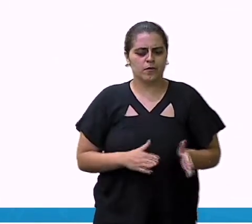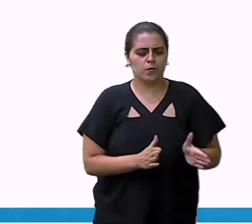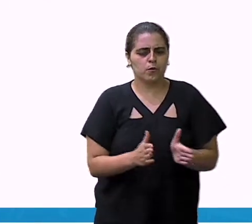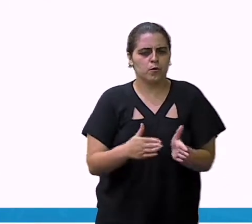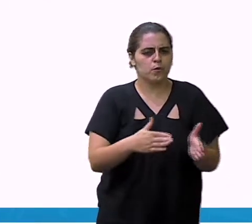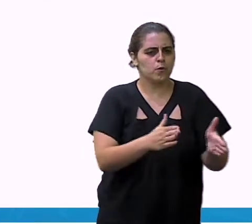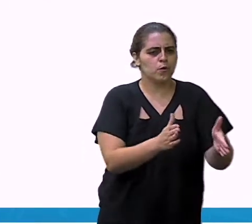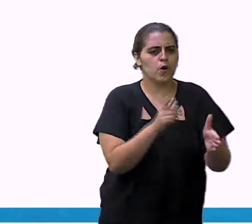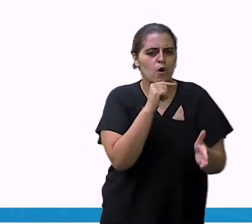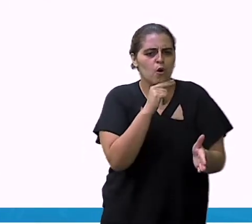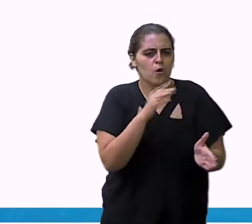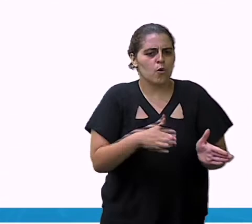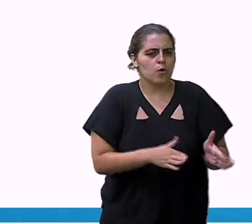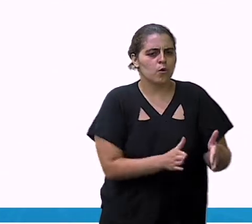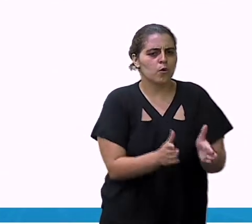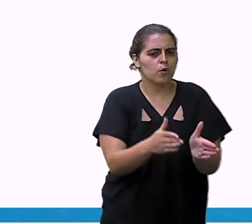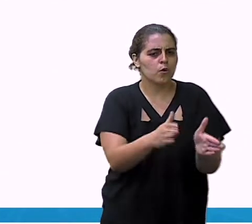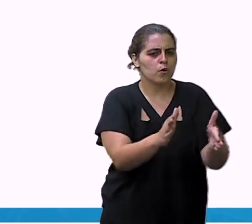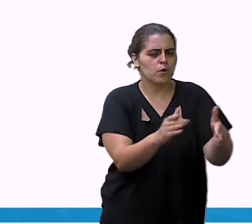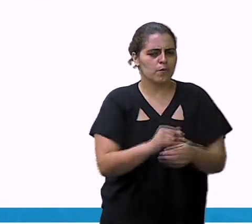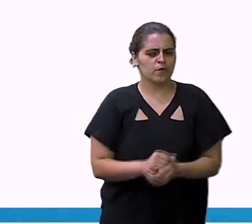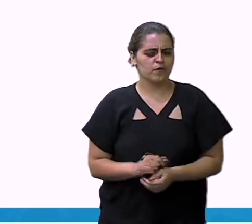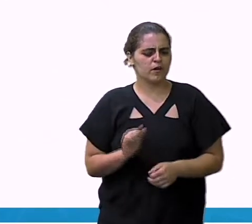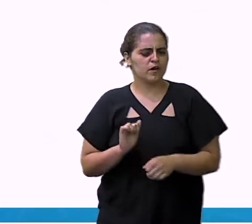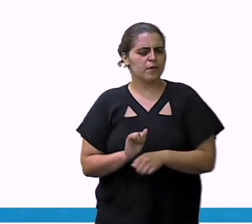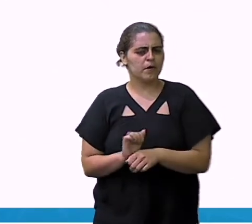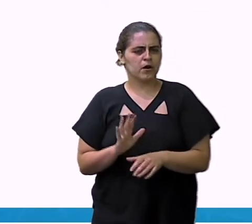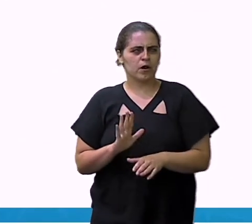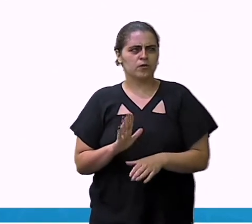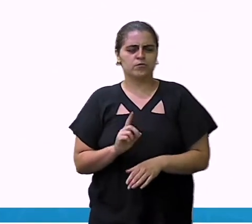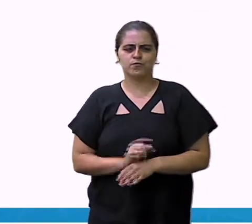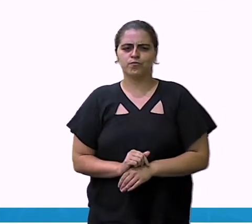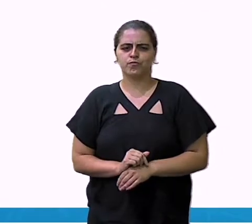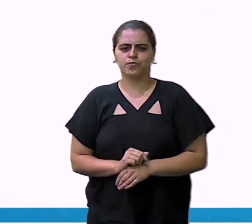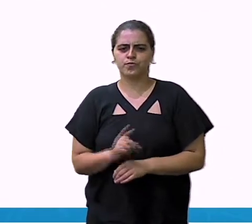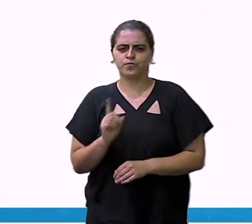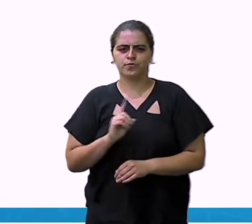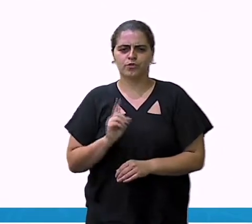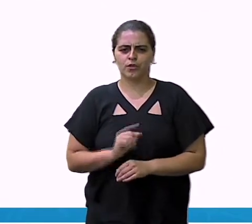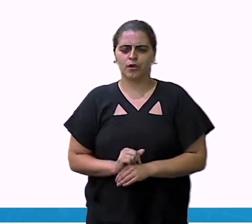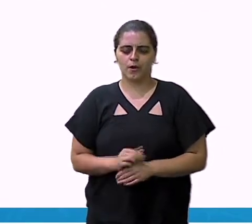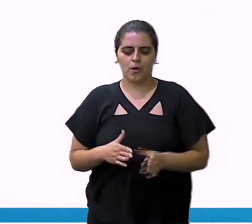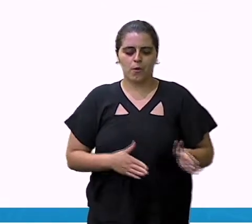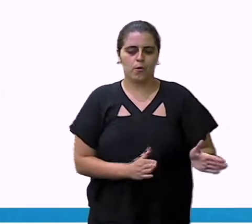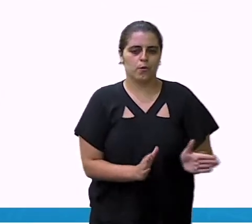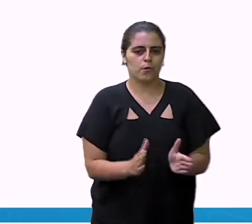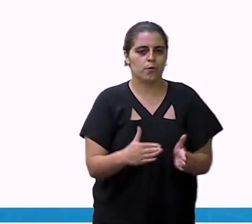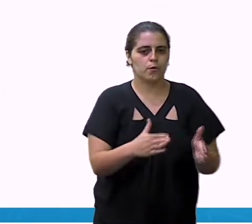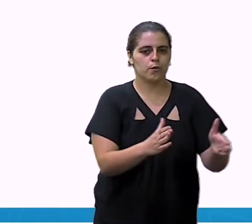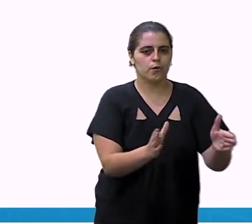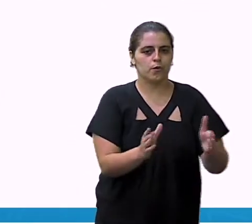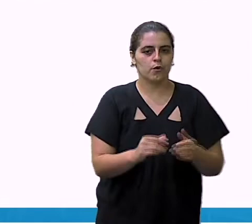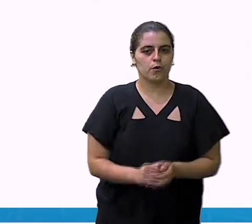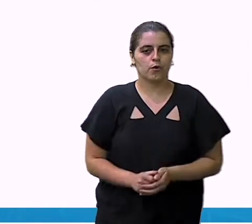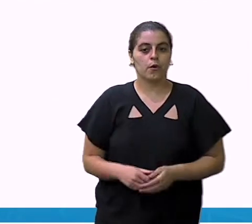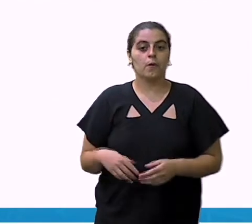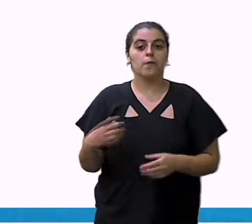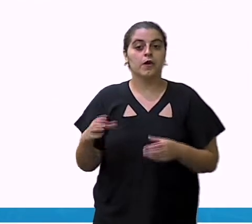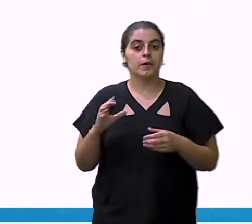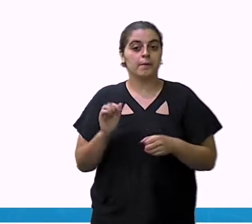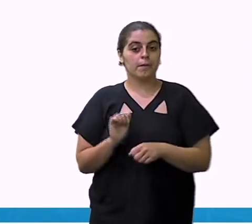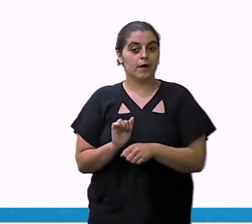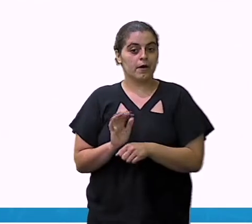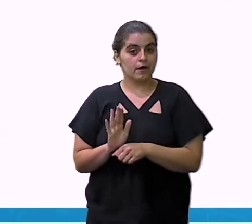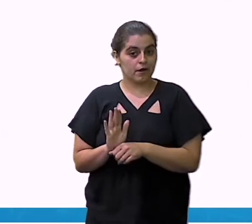ali? Para ficar parado, nós damos outro nome, que são os